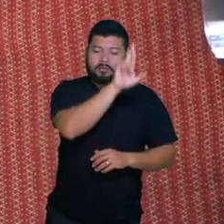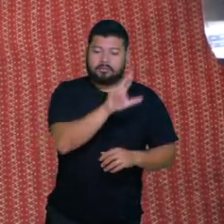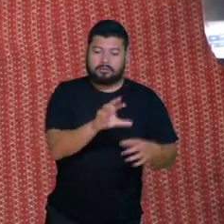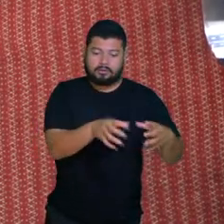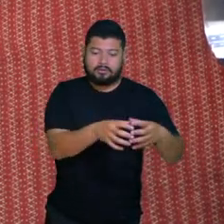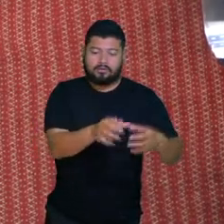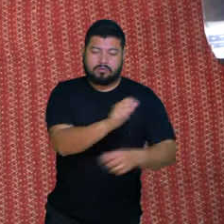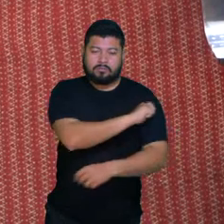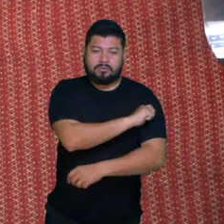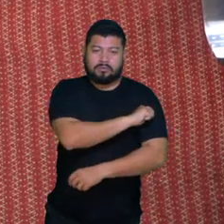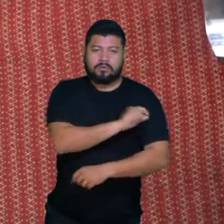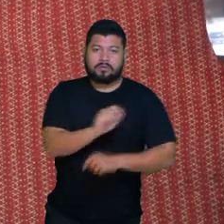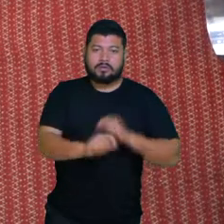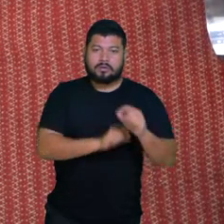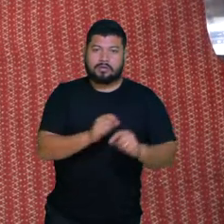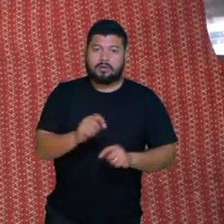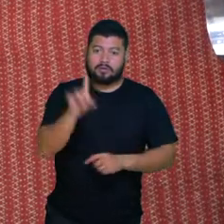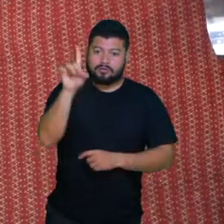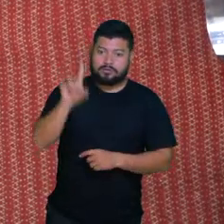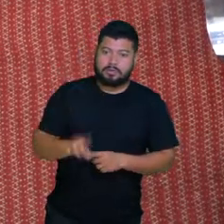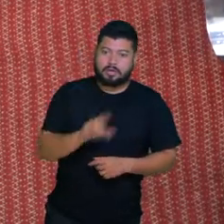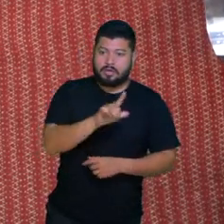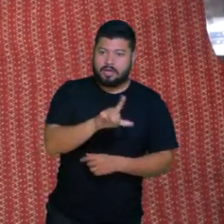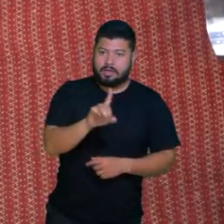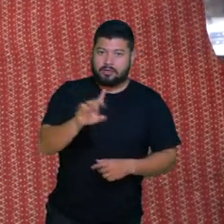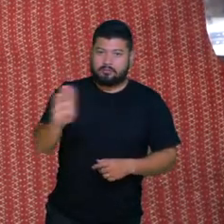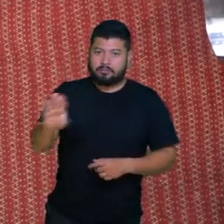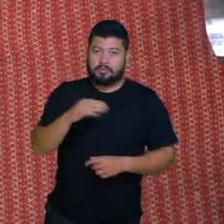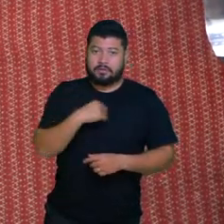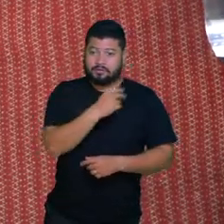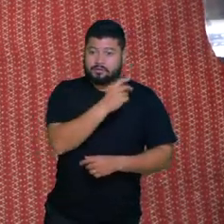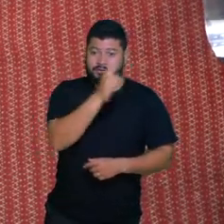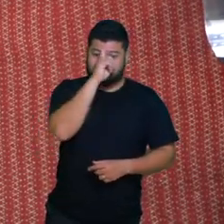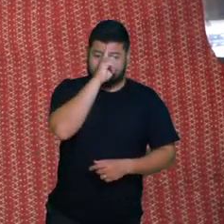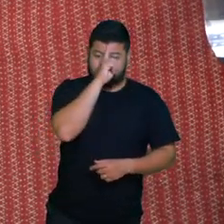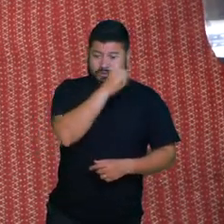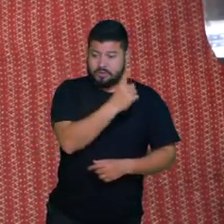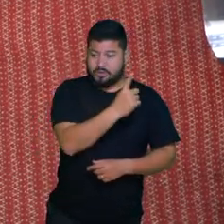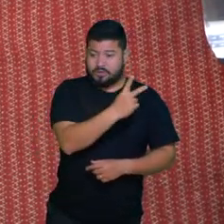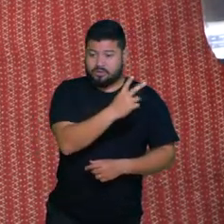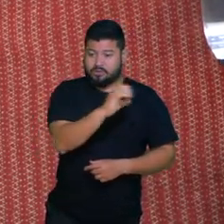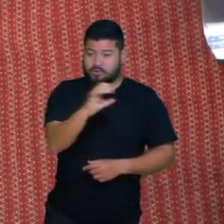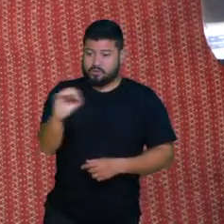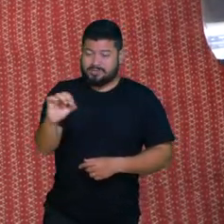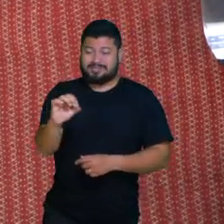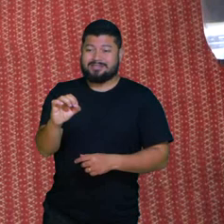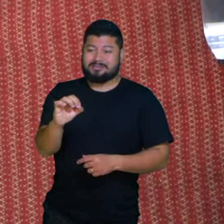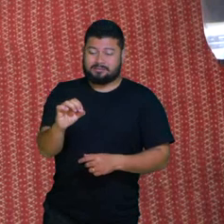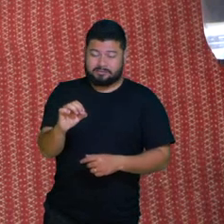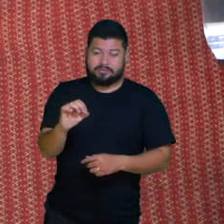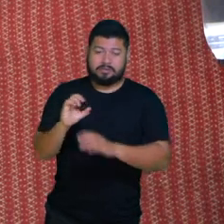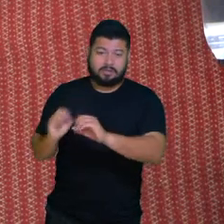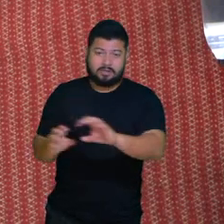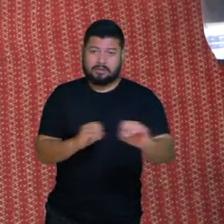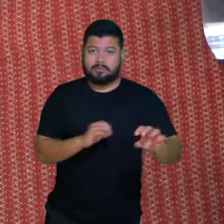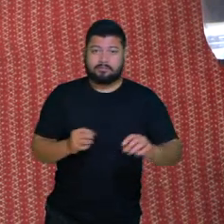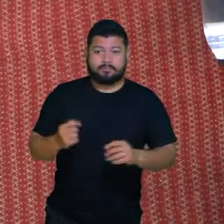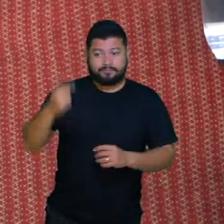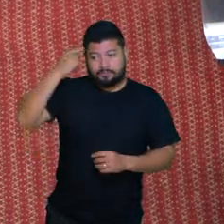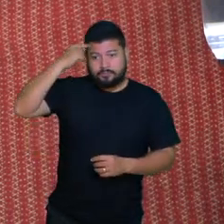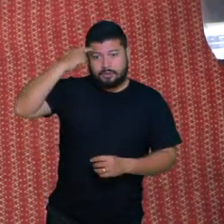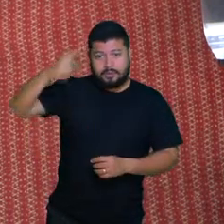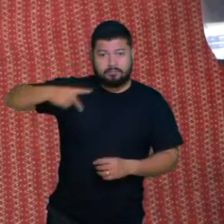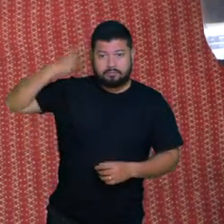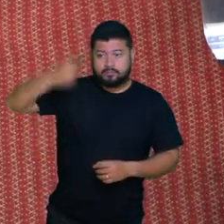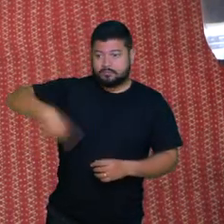têm o direito pela LDB de 200 dias de aula então eu penso que na política a gente tem que tá pensando sobre